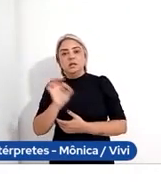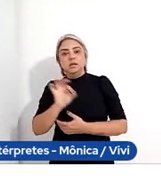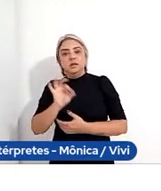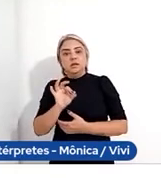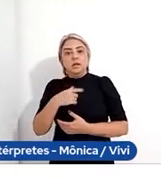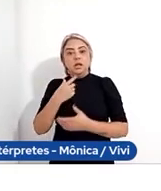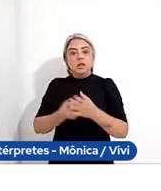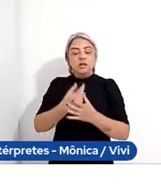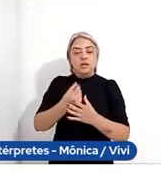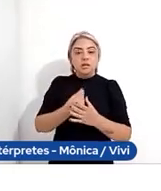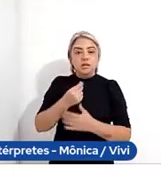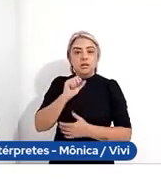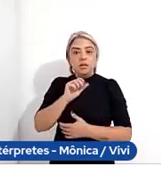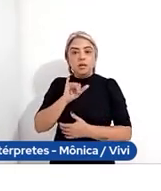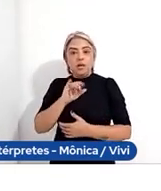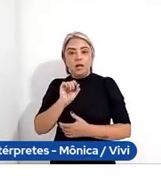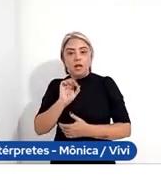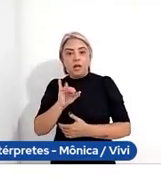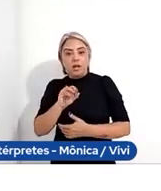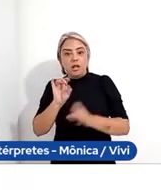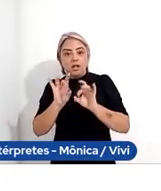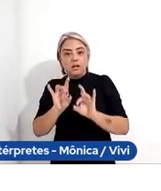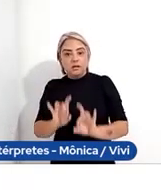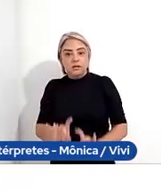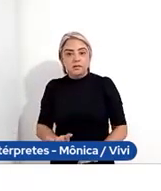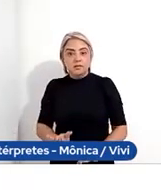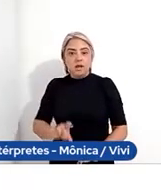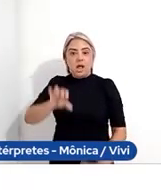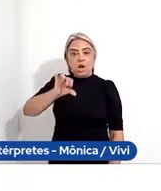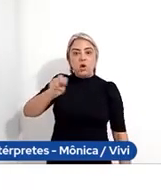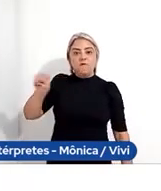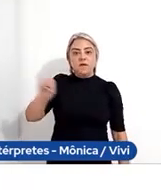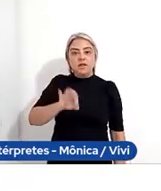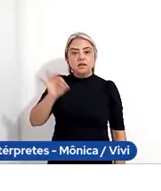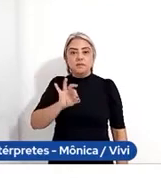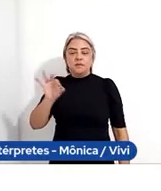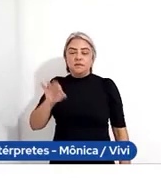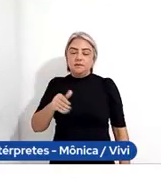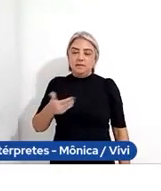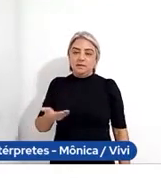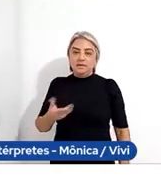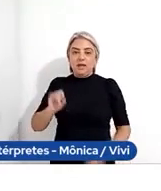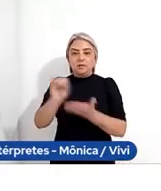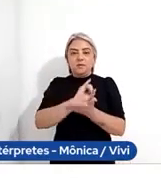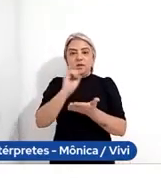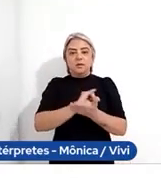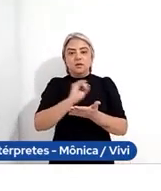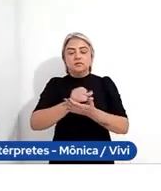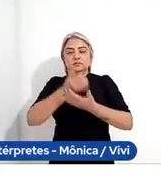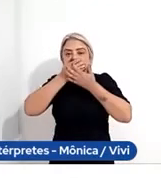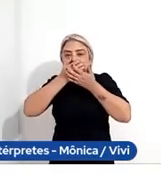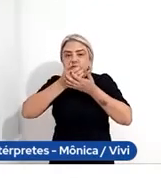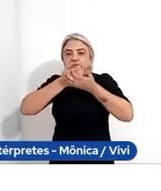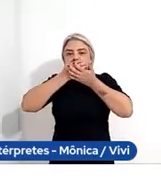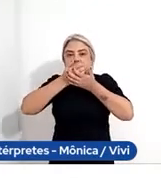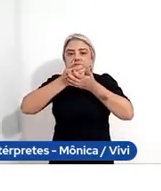ingrediente farmacêutico ativo, especificamente, vai a 90%. A importação de ventiladores, né, dos respiradores